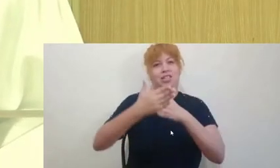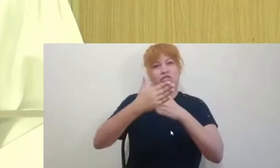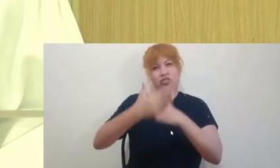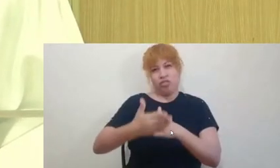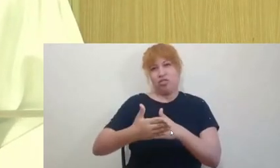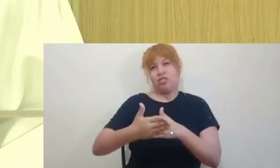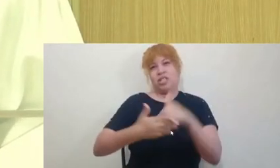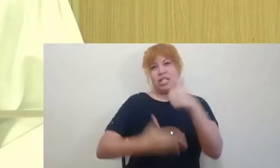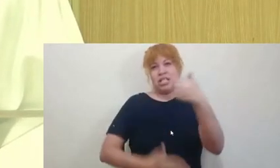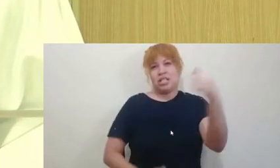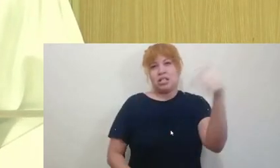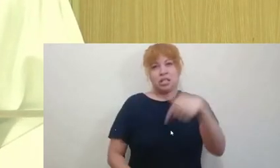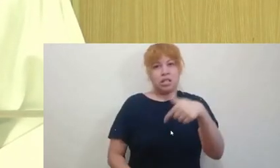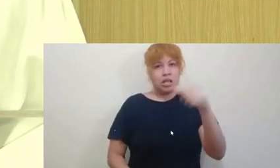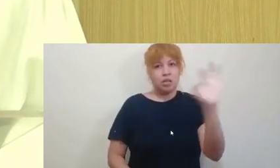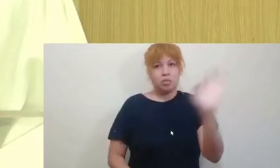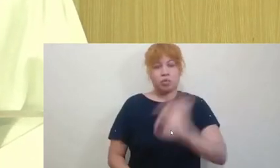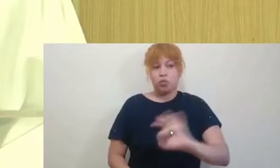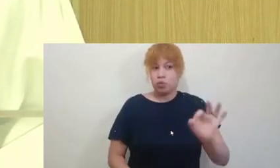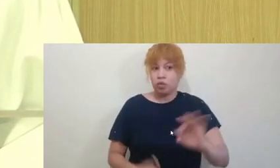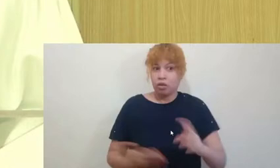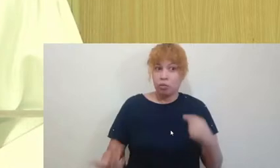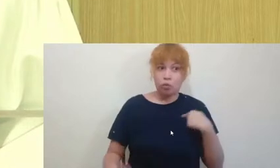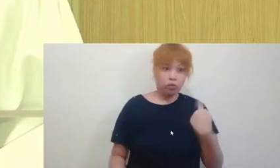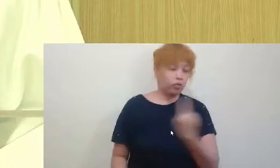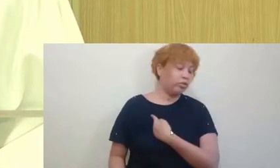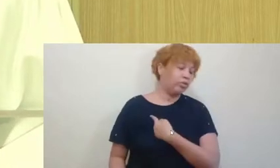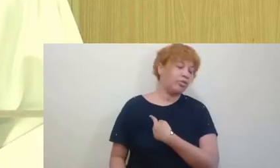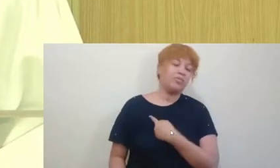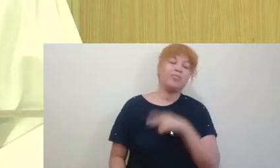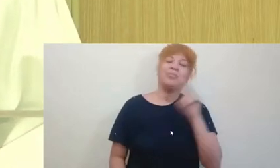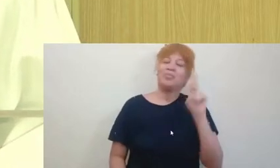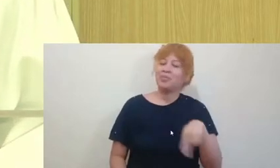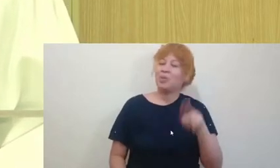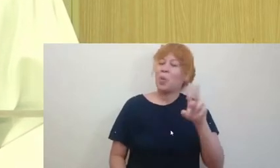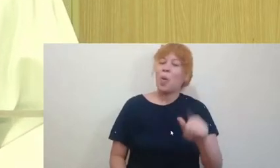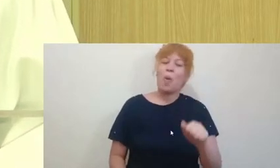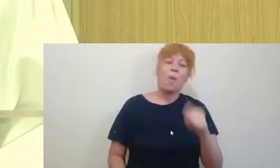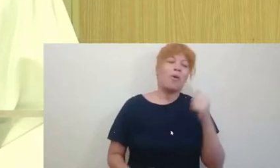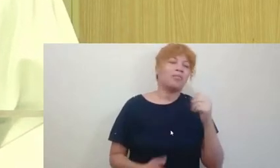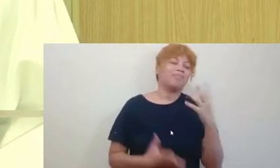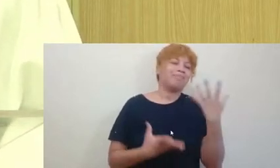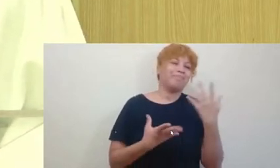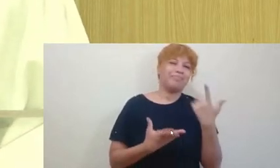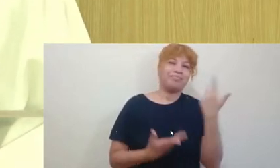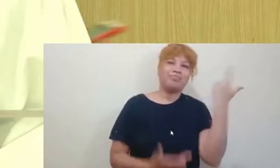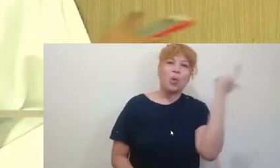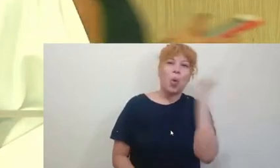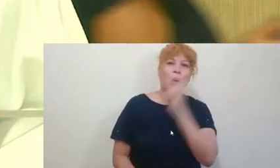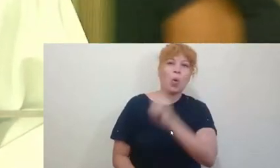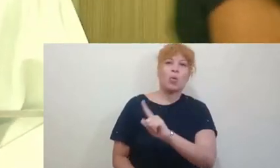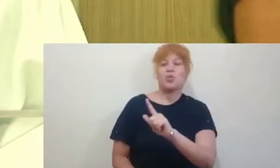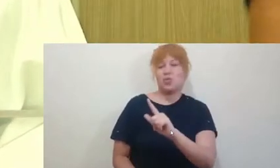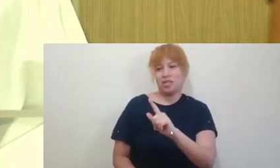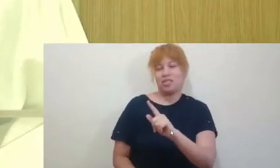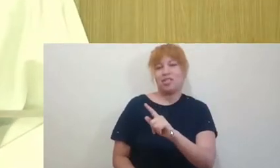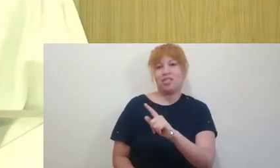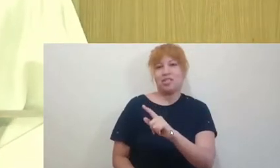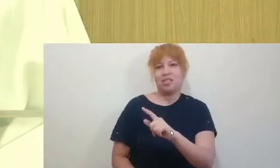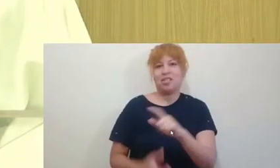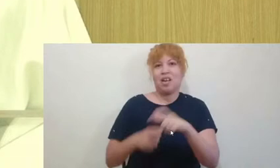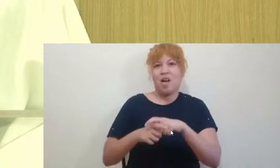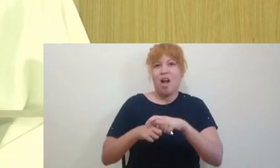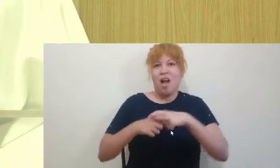terra, desses altos montes, e colocar nesses buracos, para que a gente tenha uma sociedade mais justa, um parque de